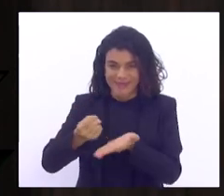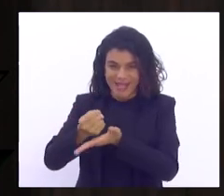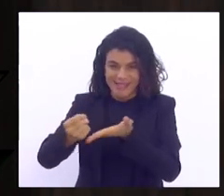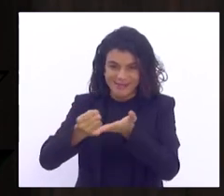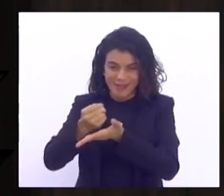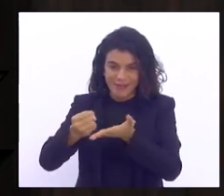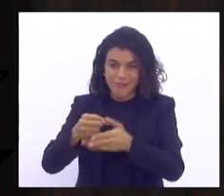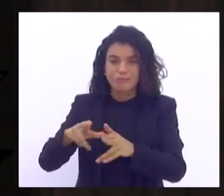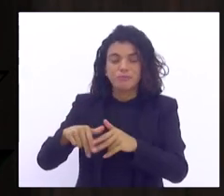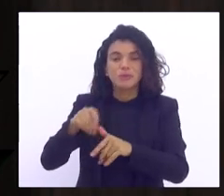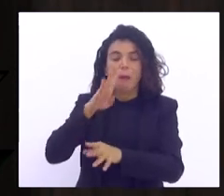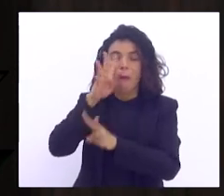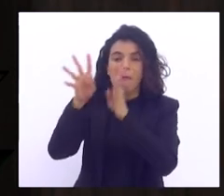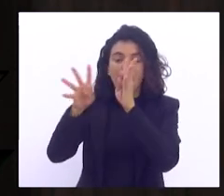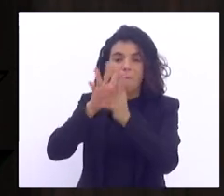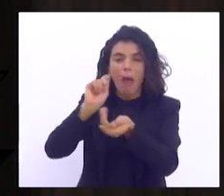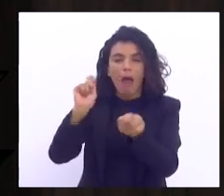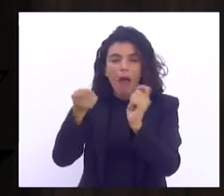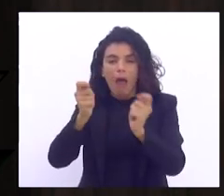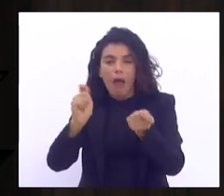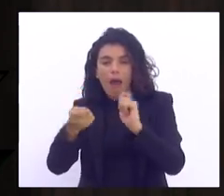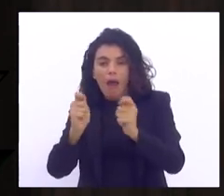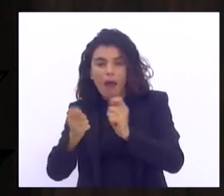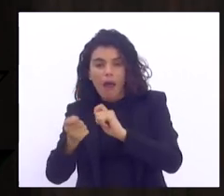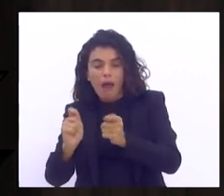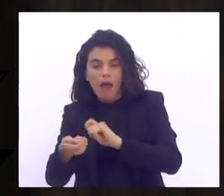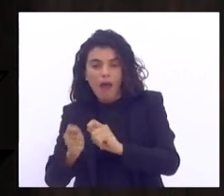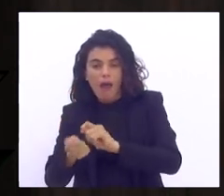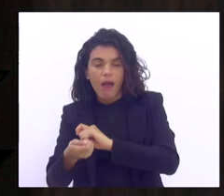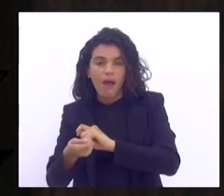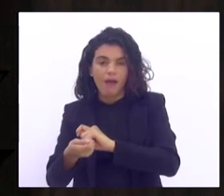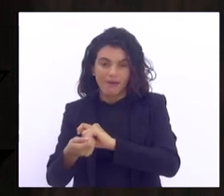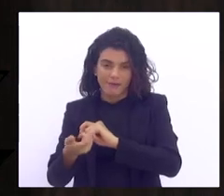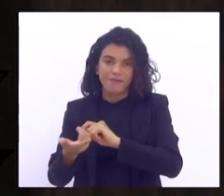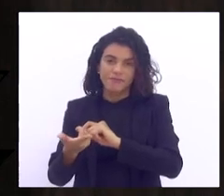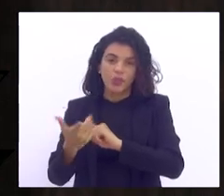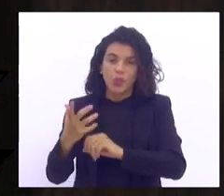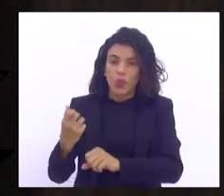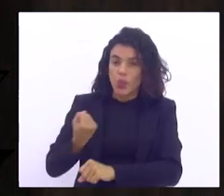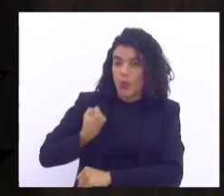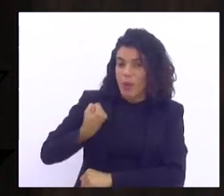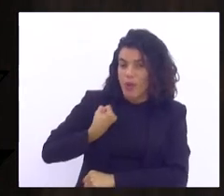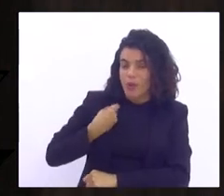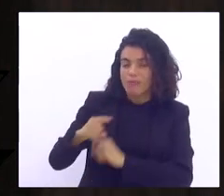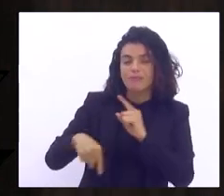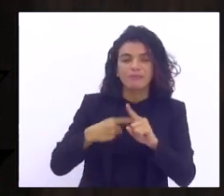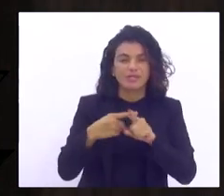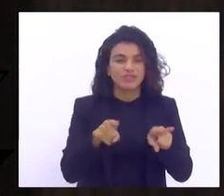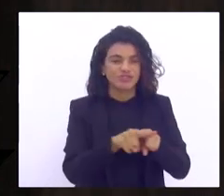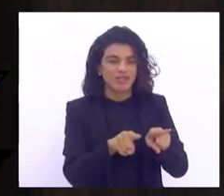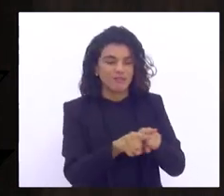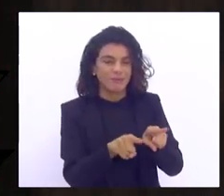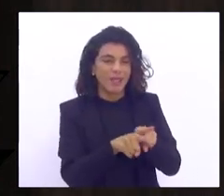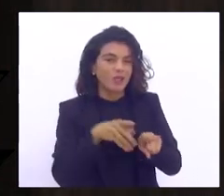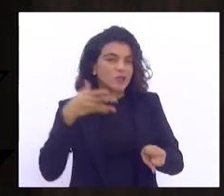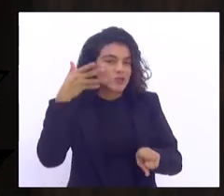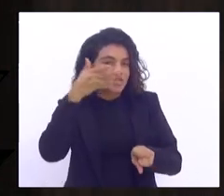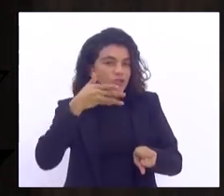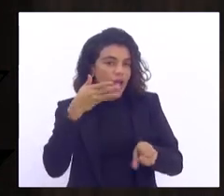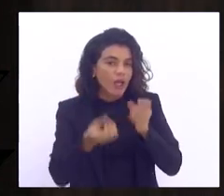Por isso que eles pervertem, camuflam e inflam não só os números, mas também, como disse, as narrativas,